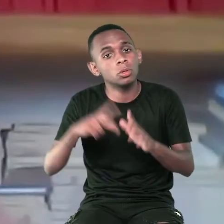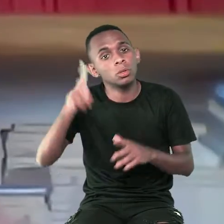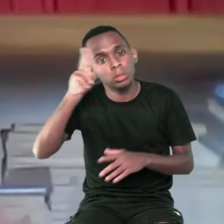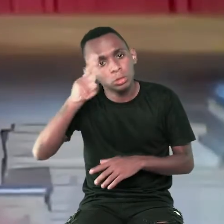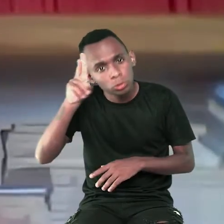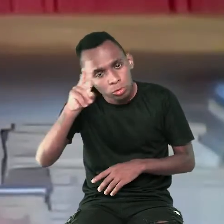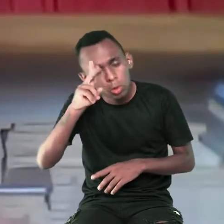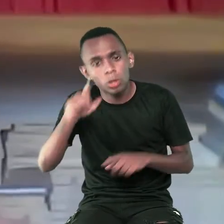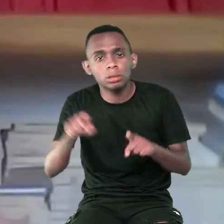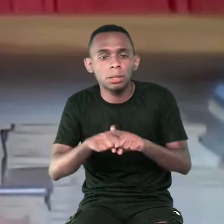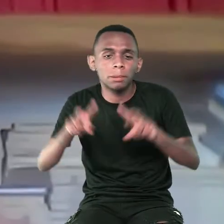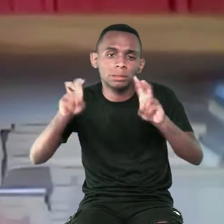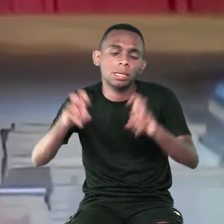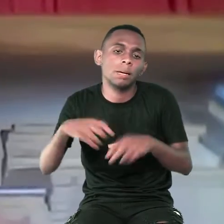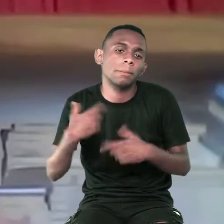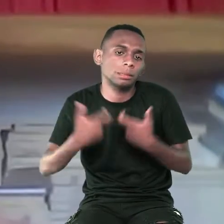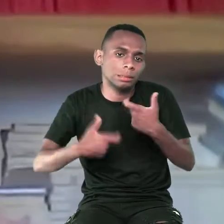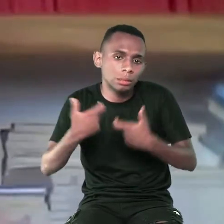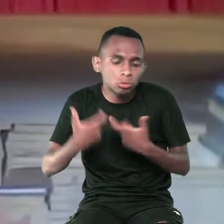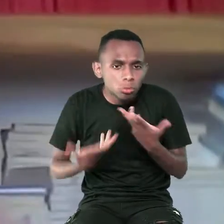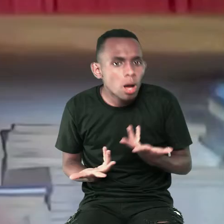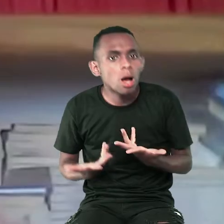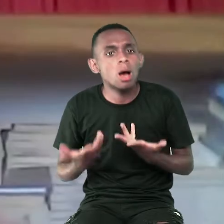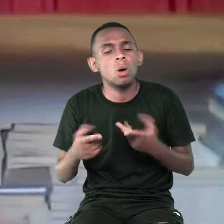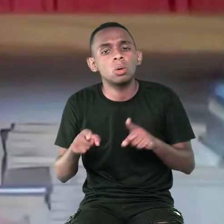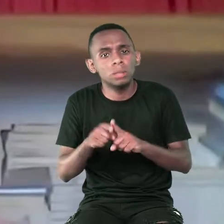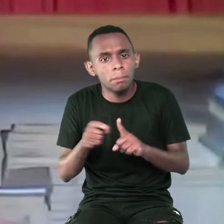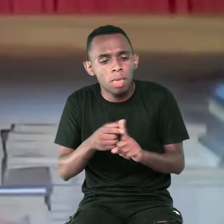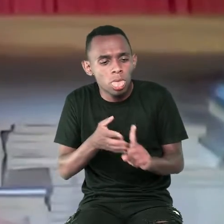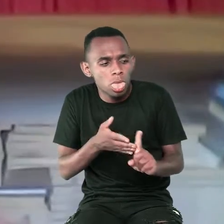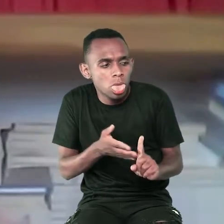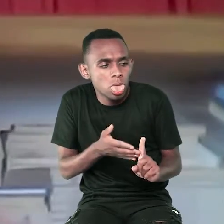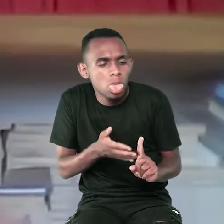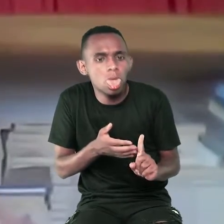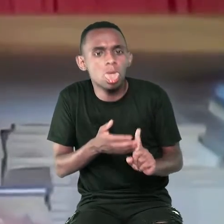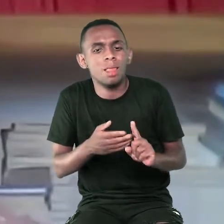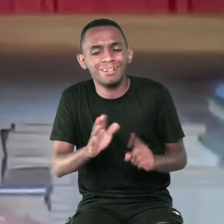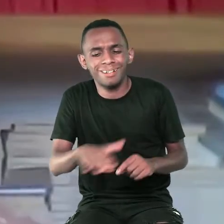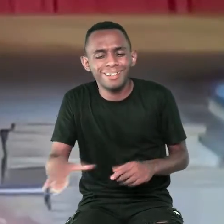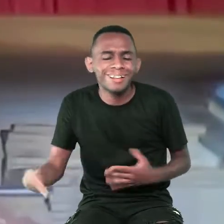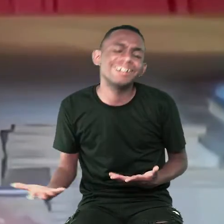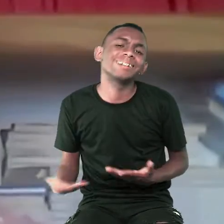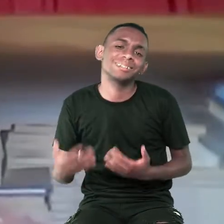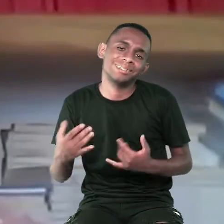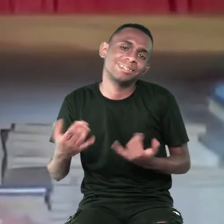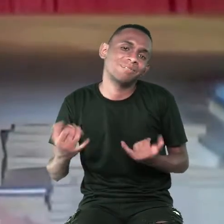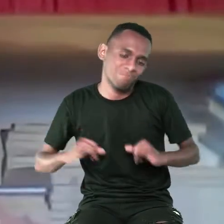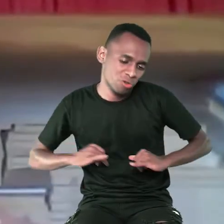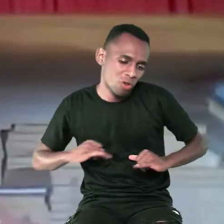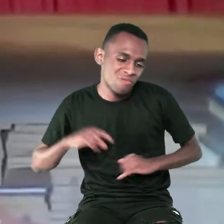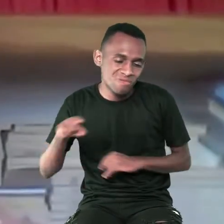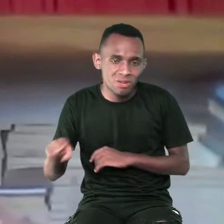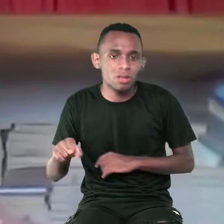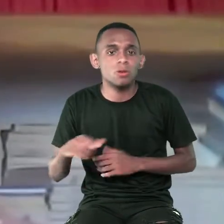trouxe questões sexuais também dela, de pedofilia que ela sofreu, né? Então